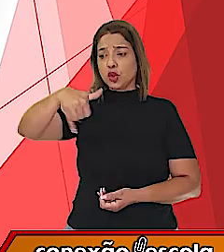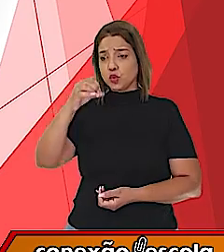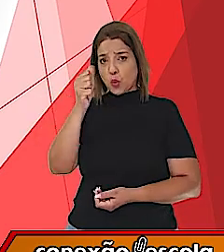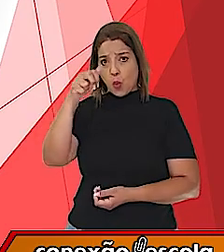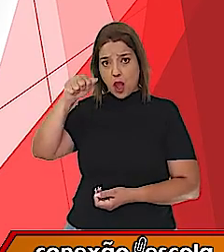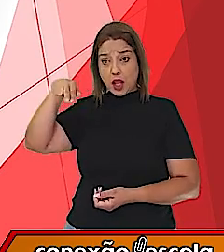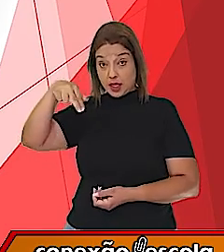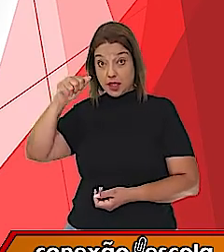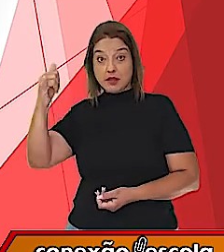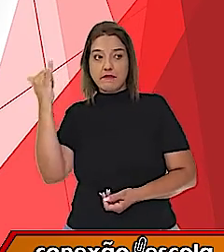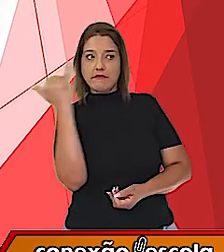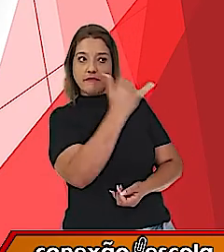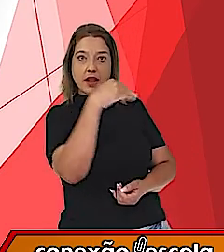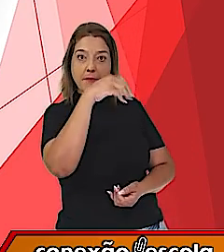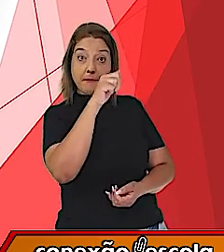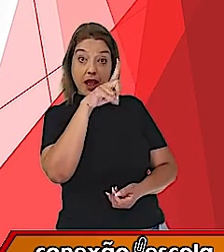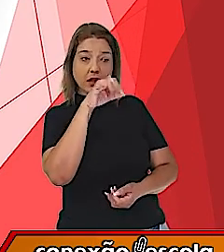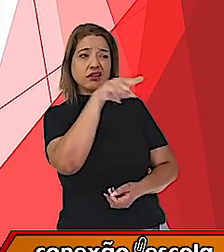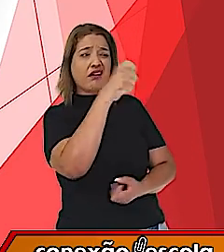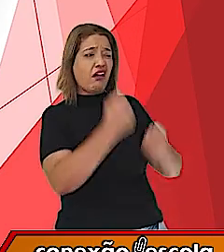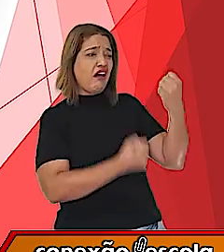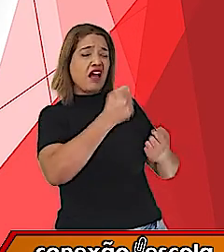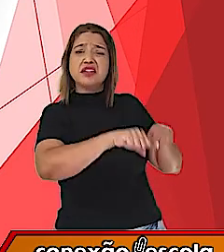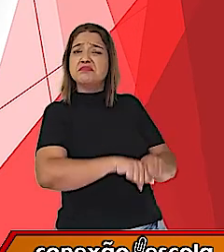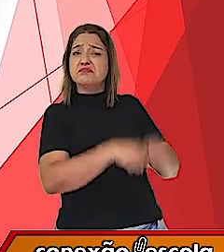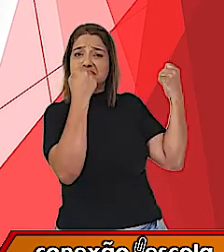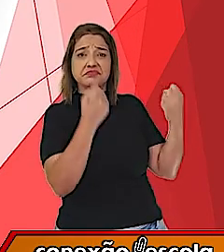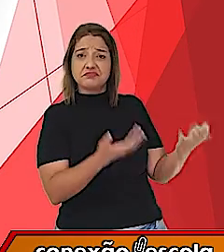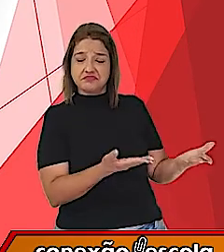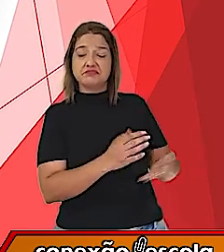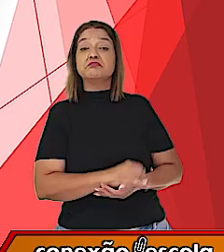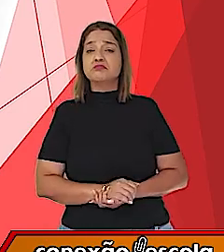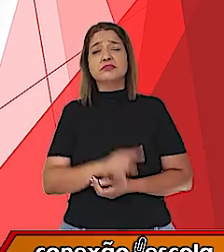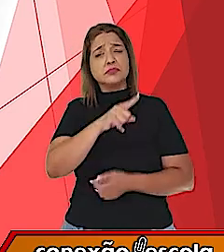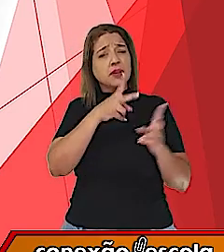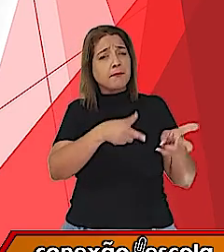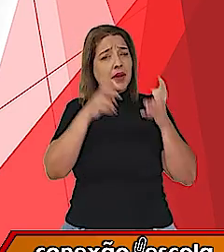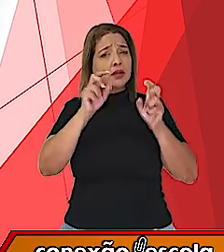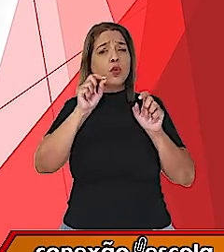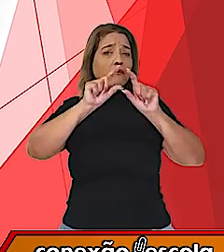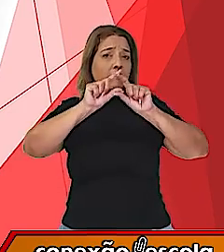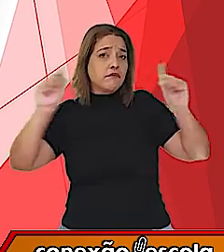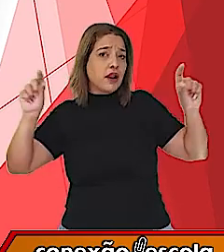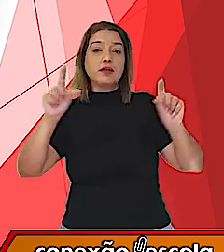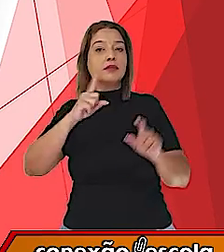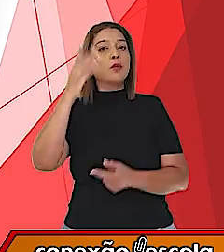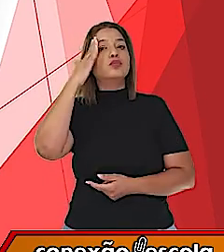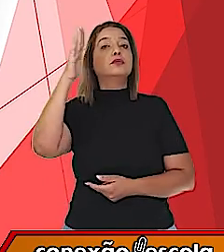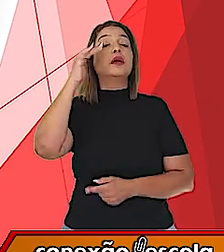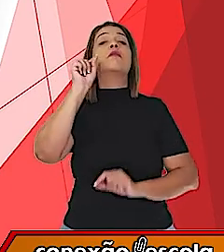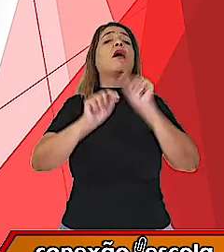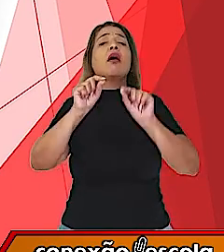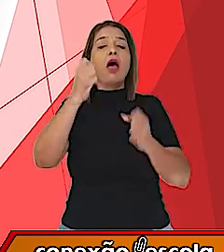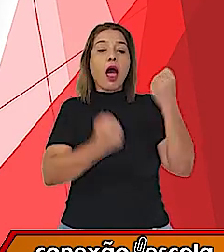Joana disse a Marcos que seu carro estava estragado. Perceba que na frase não sabemos de